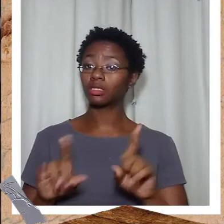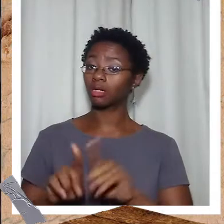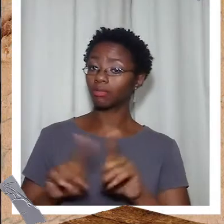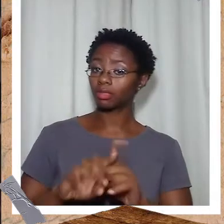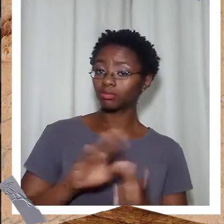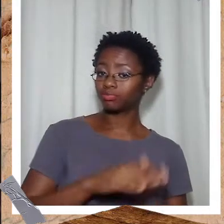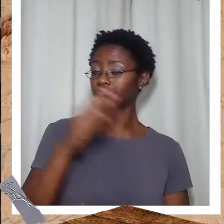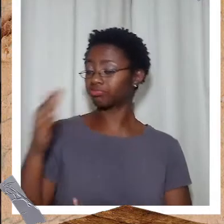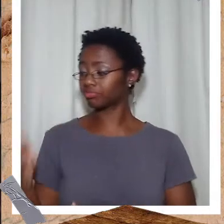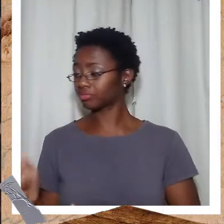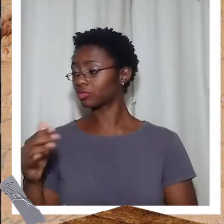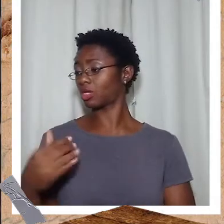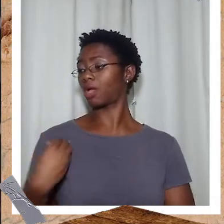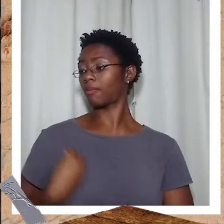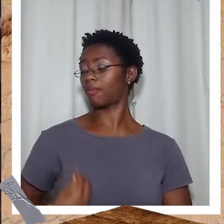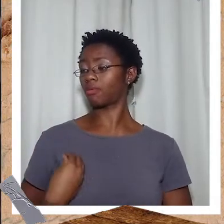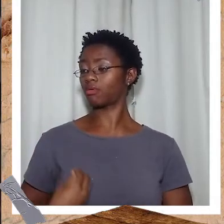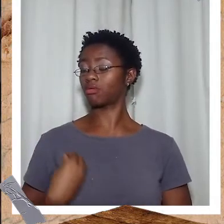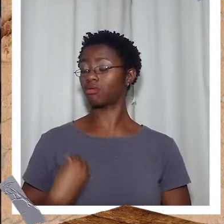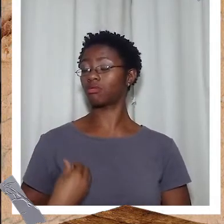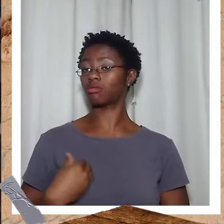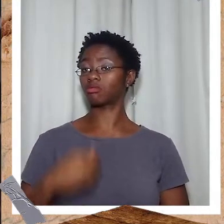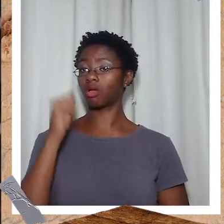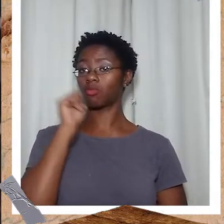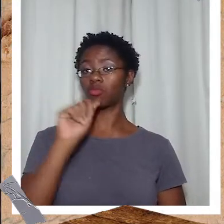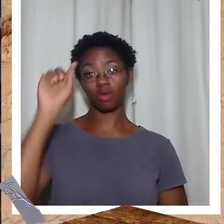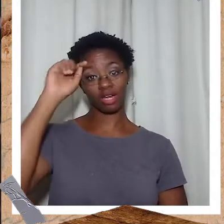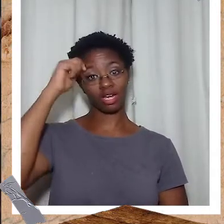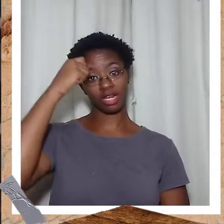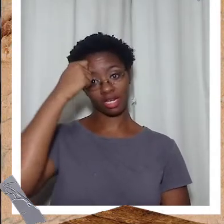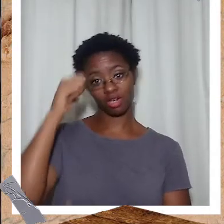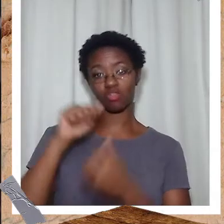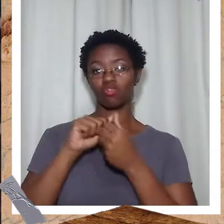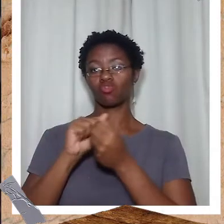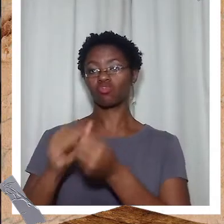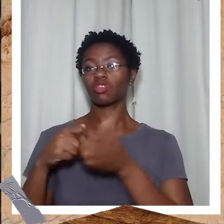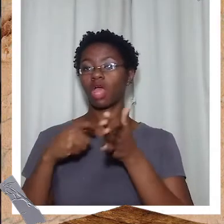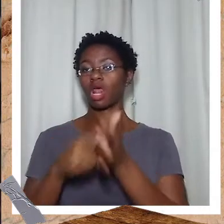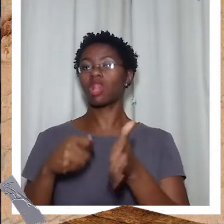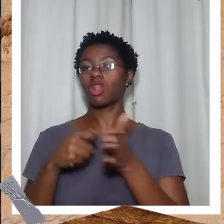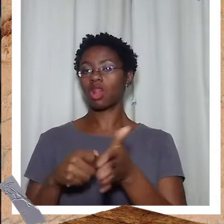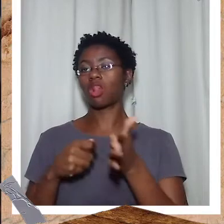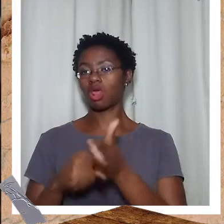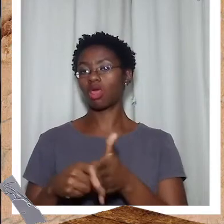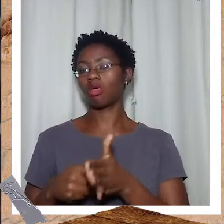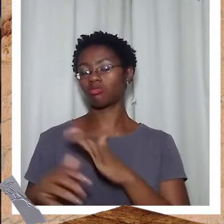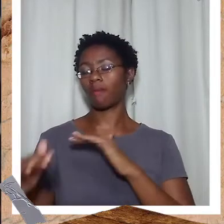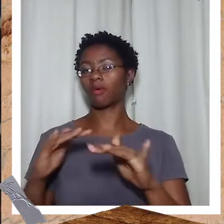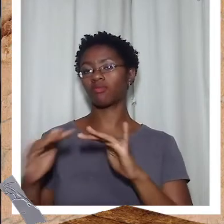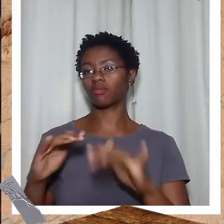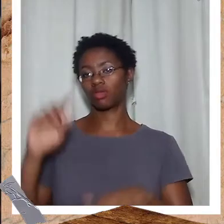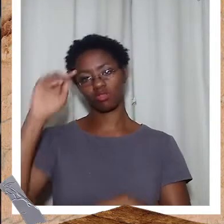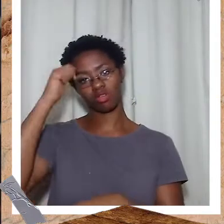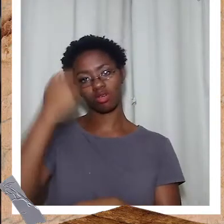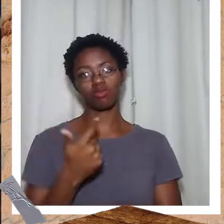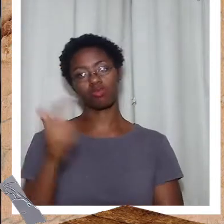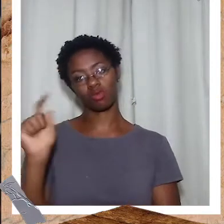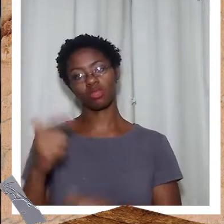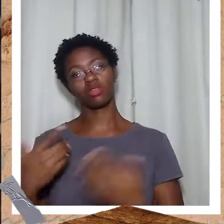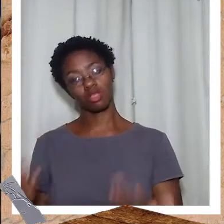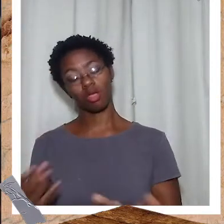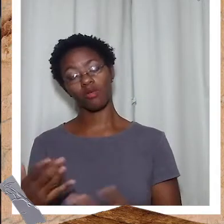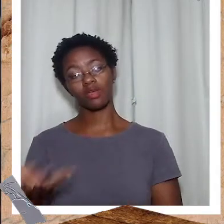presença de uma mulher negra ao lado de outras militâncias negras, né? Então, eu queria um pouco ouvir